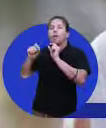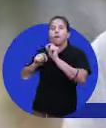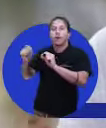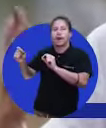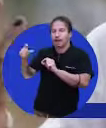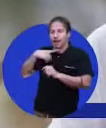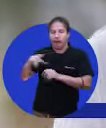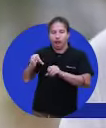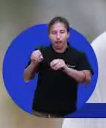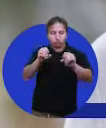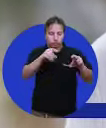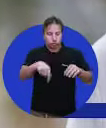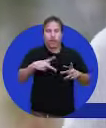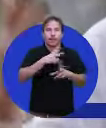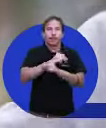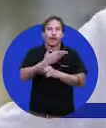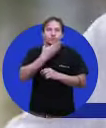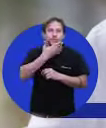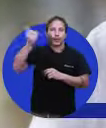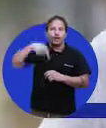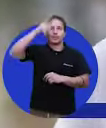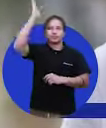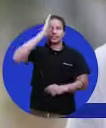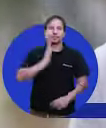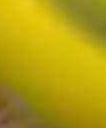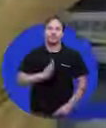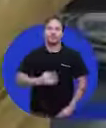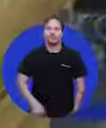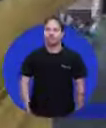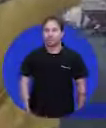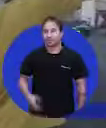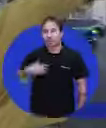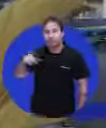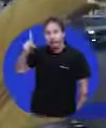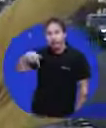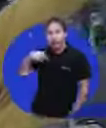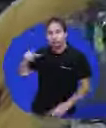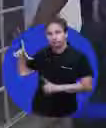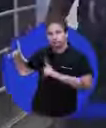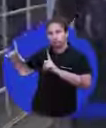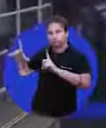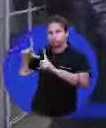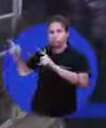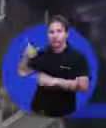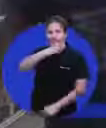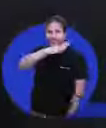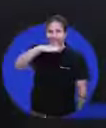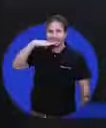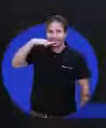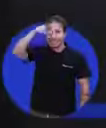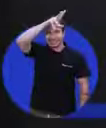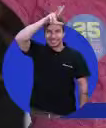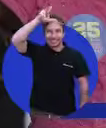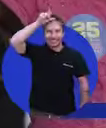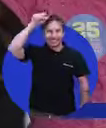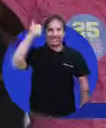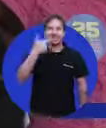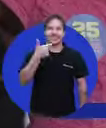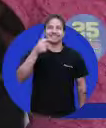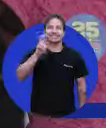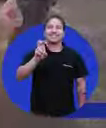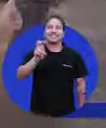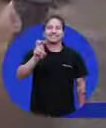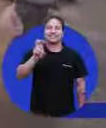de fazer da educação de Patos a melhor do Brasil. Esse é o programa Béia